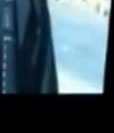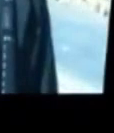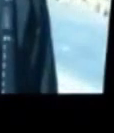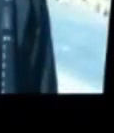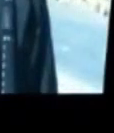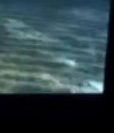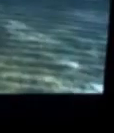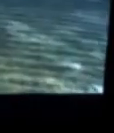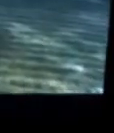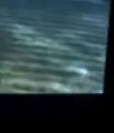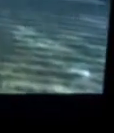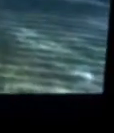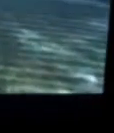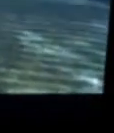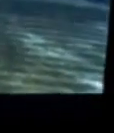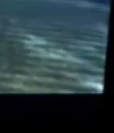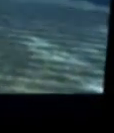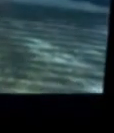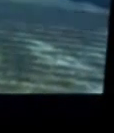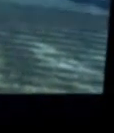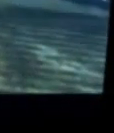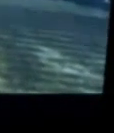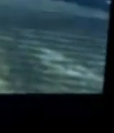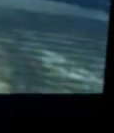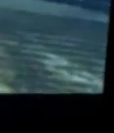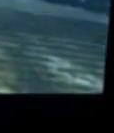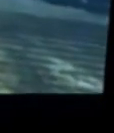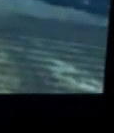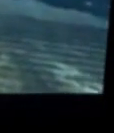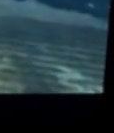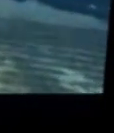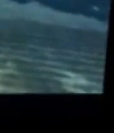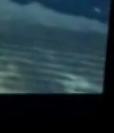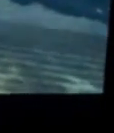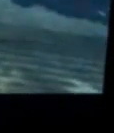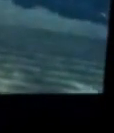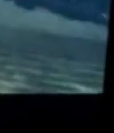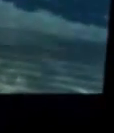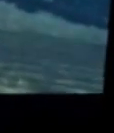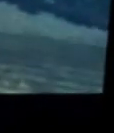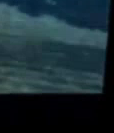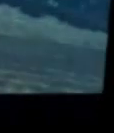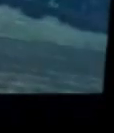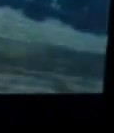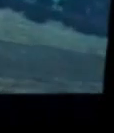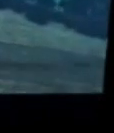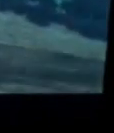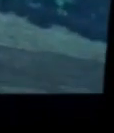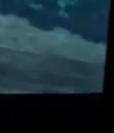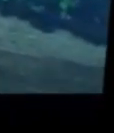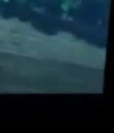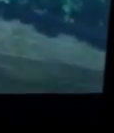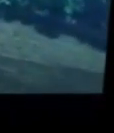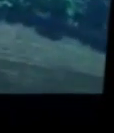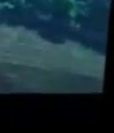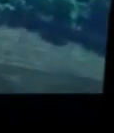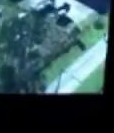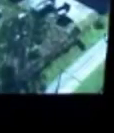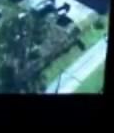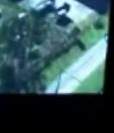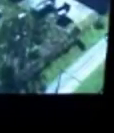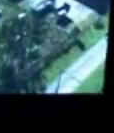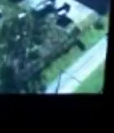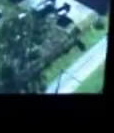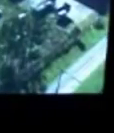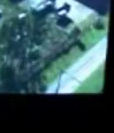Aqui é o local certo para a indústria por causa da facilidade que é bem muito próximo da 101.